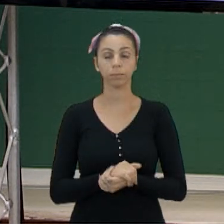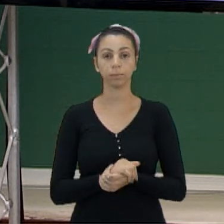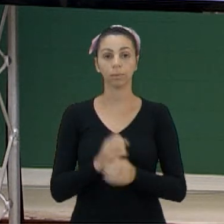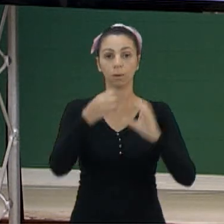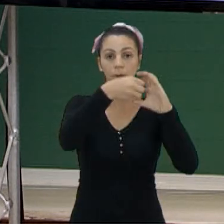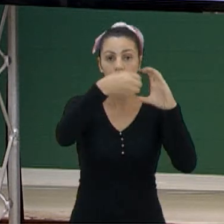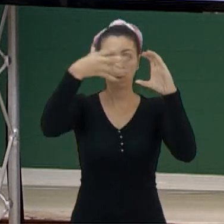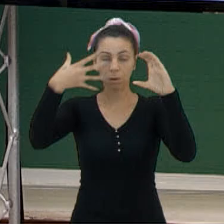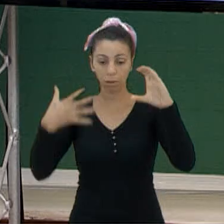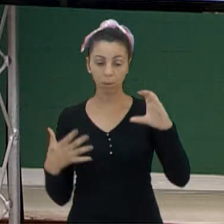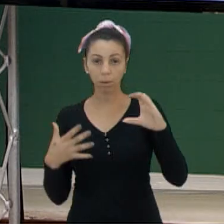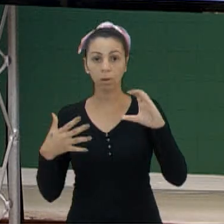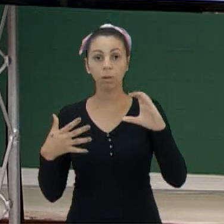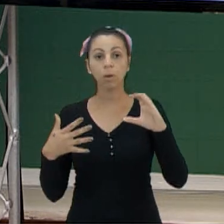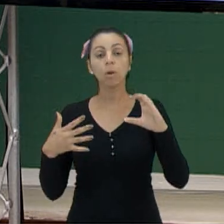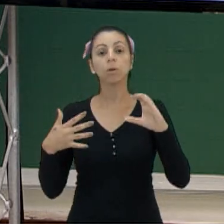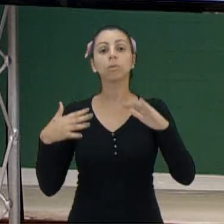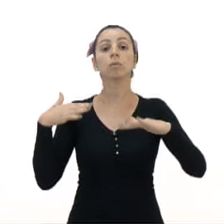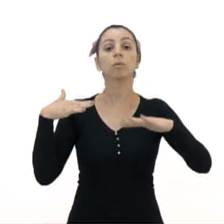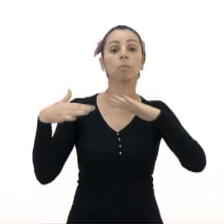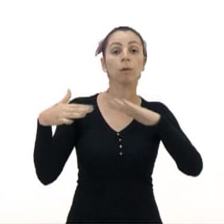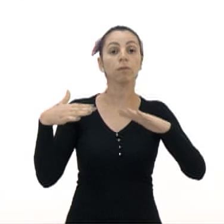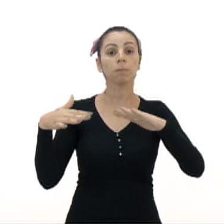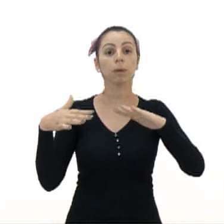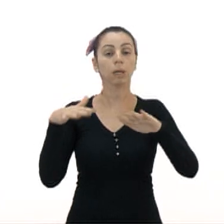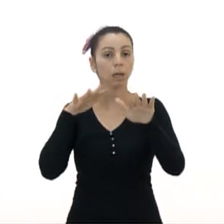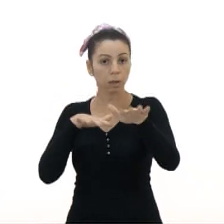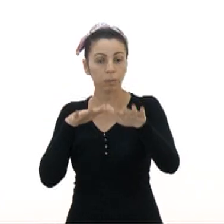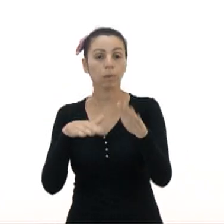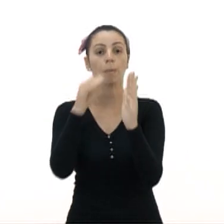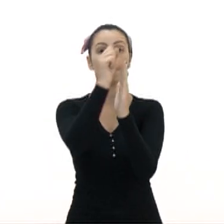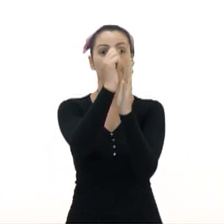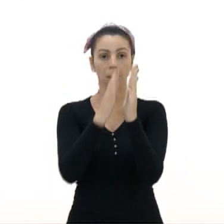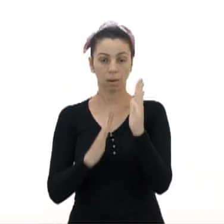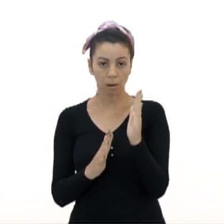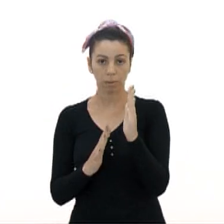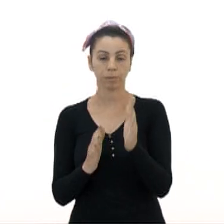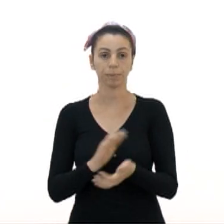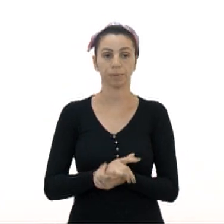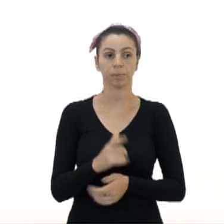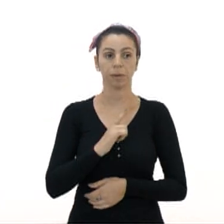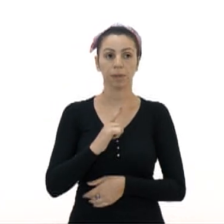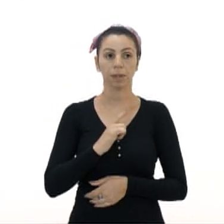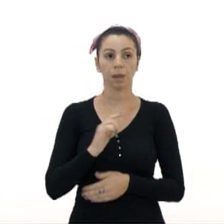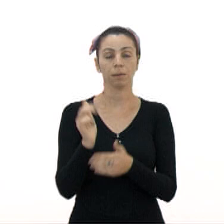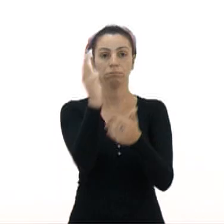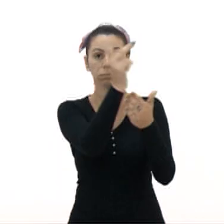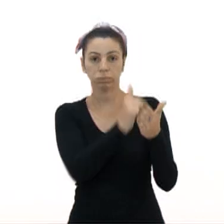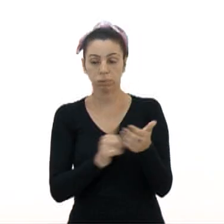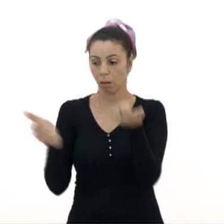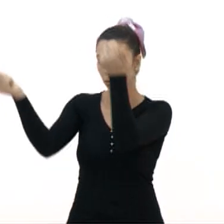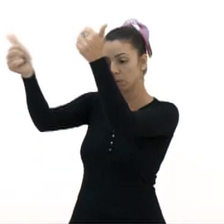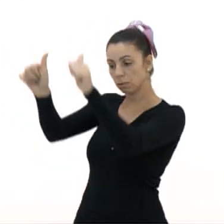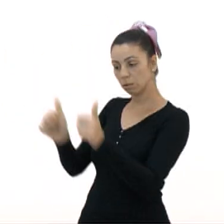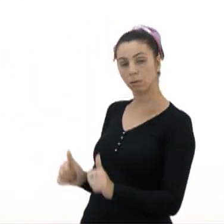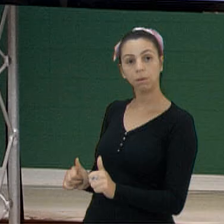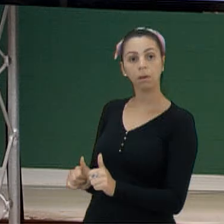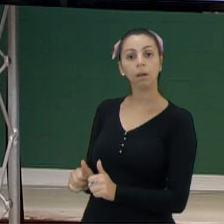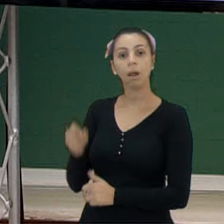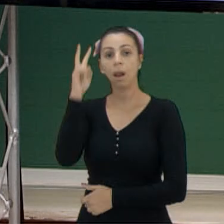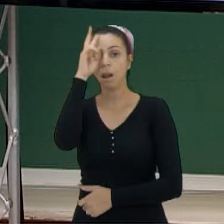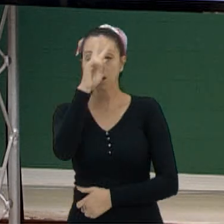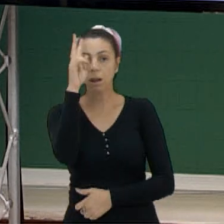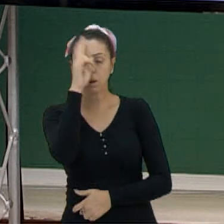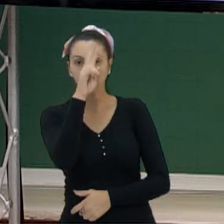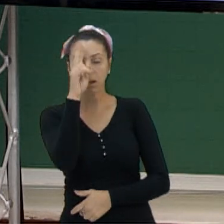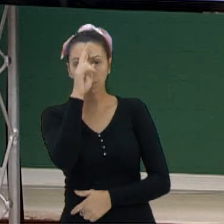Características do movimento barroco, hein, pessoal? Entrelaçamento entre arquitetura e escultura. Lembra que no Renascimento, a escultura